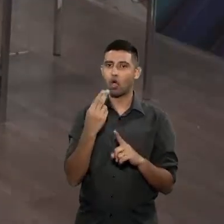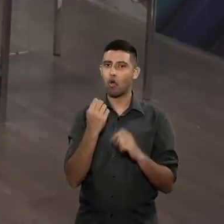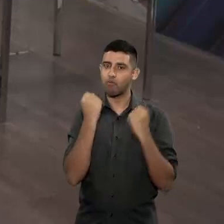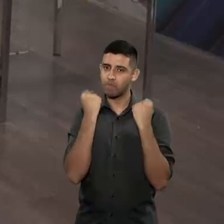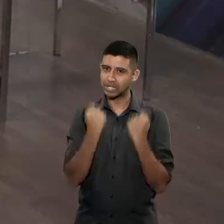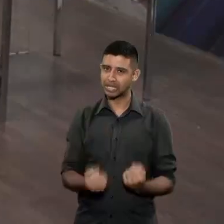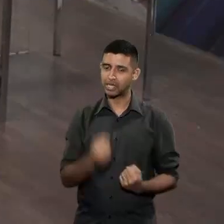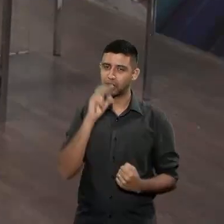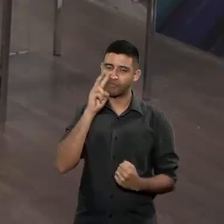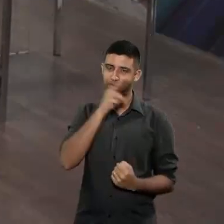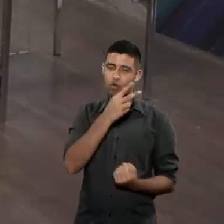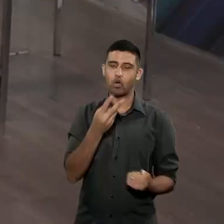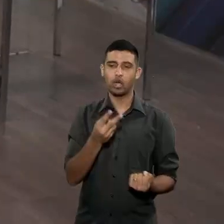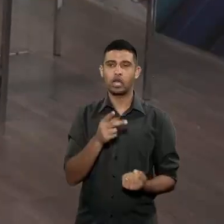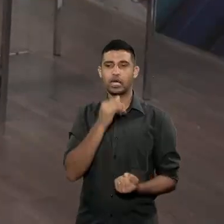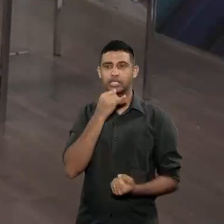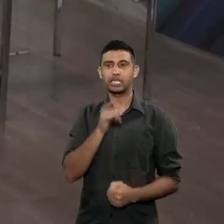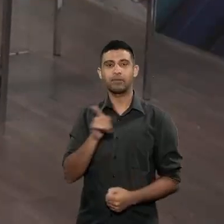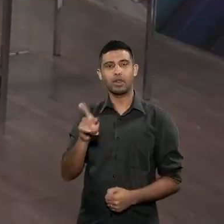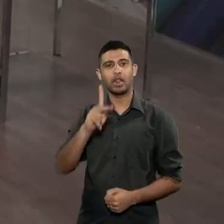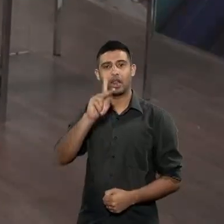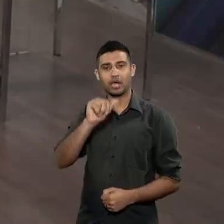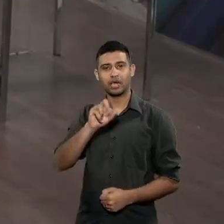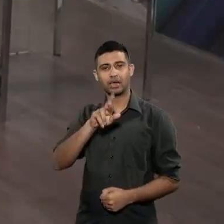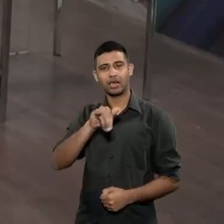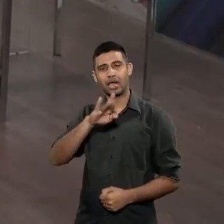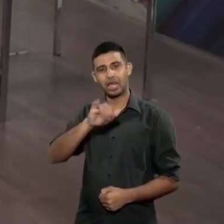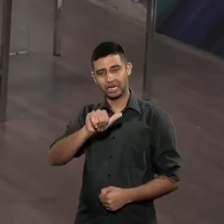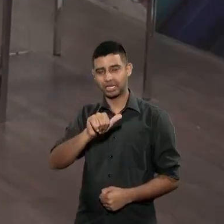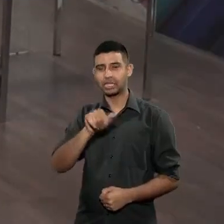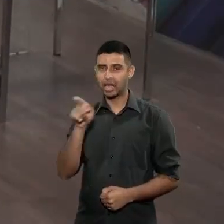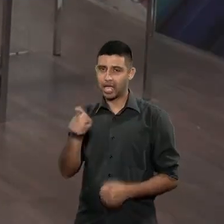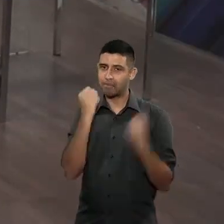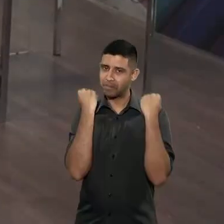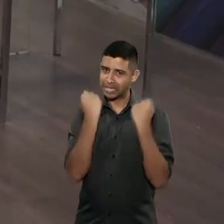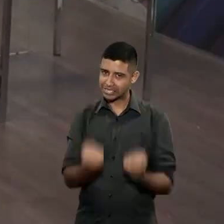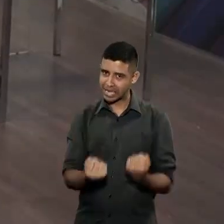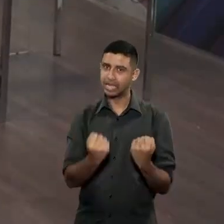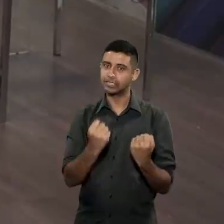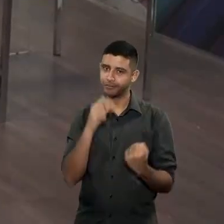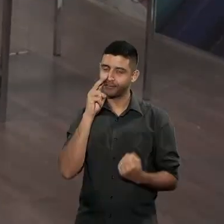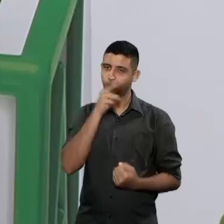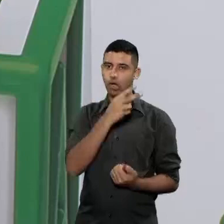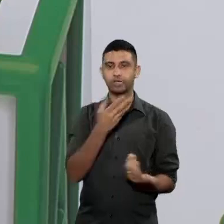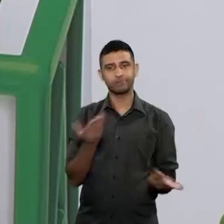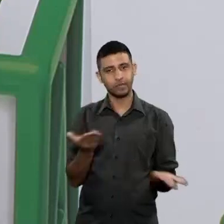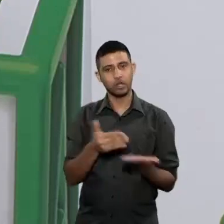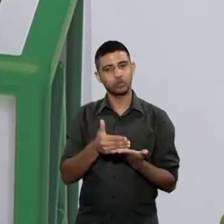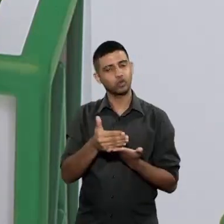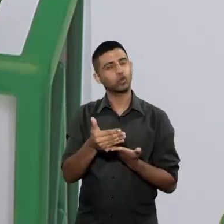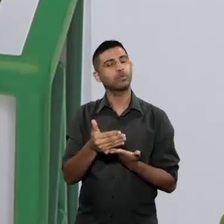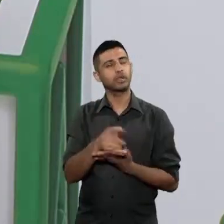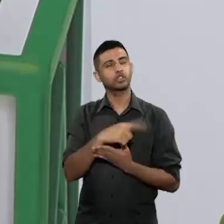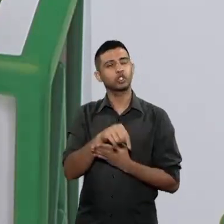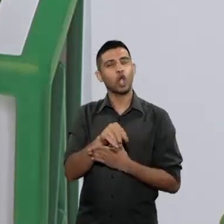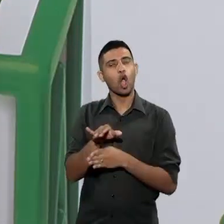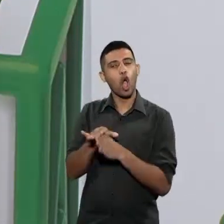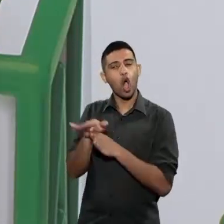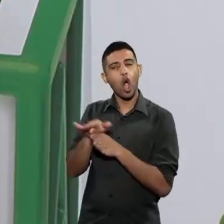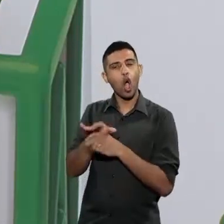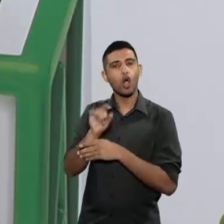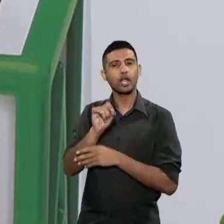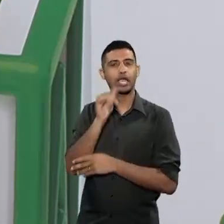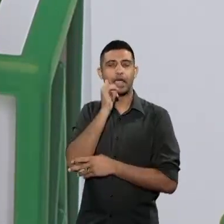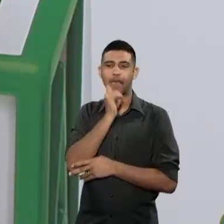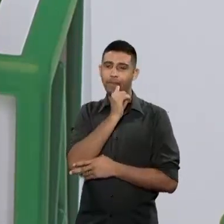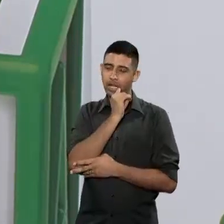ou severa. No caso da Karina, foi severo. Entendi. Tá? Então, inicialmente, nós orientamos